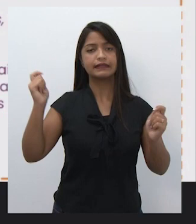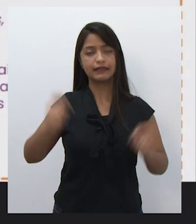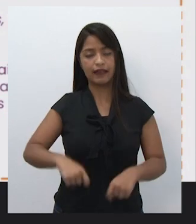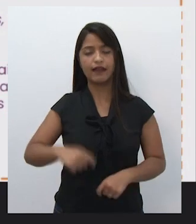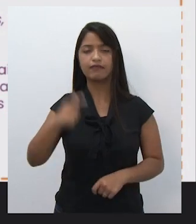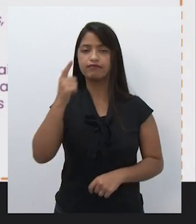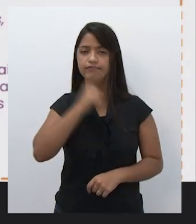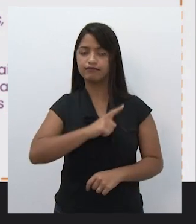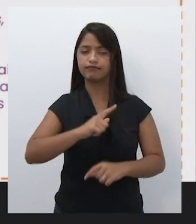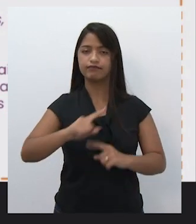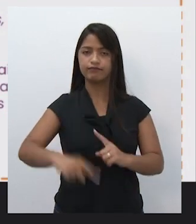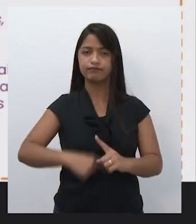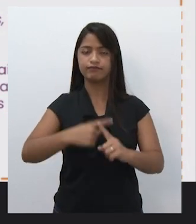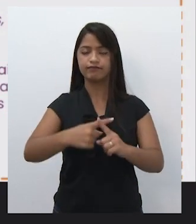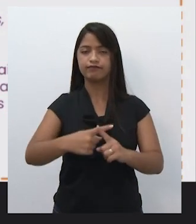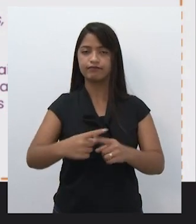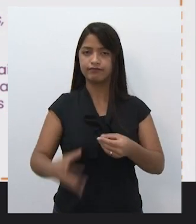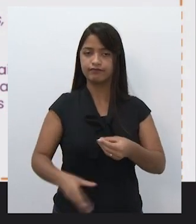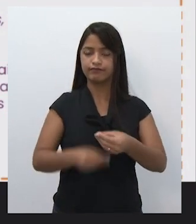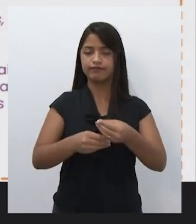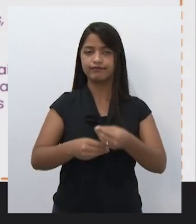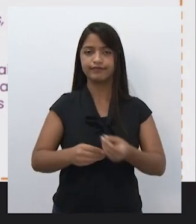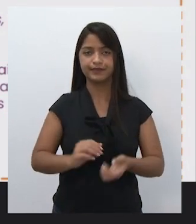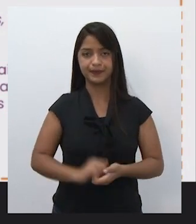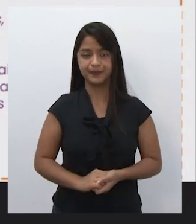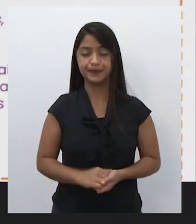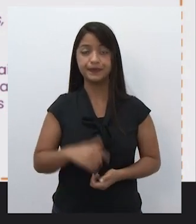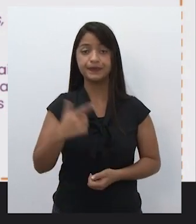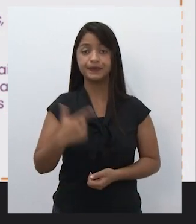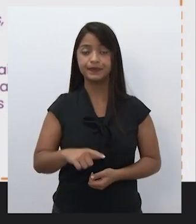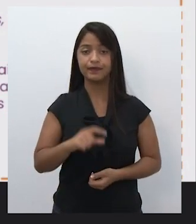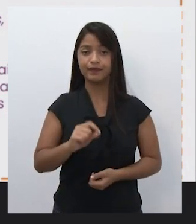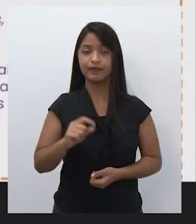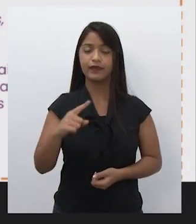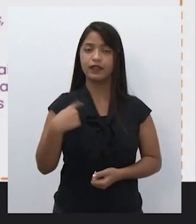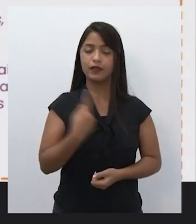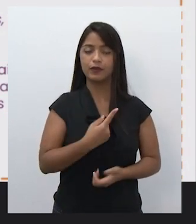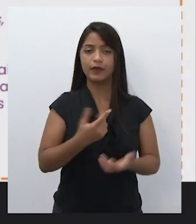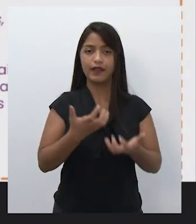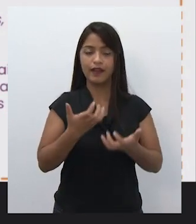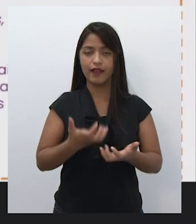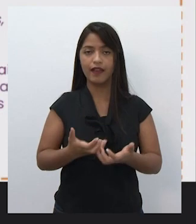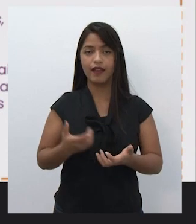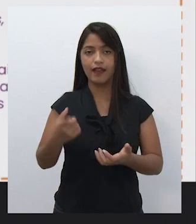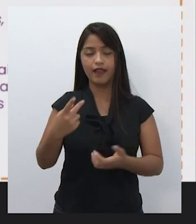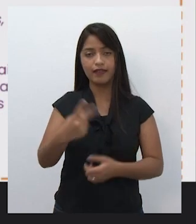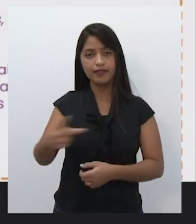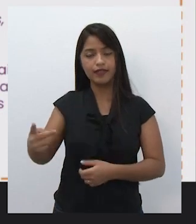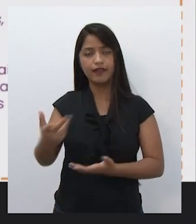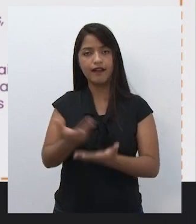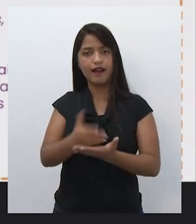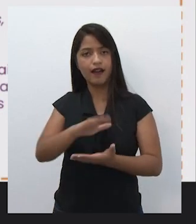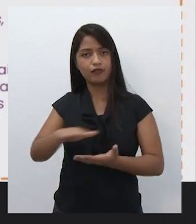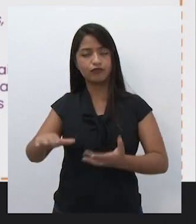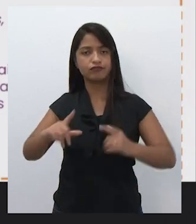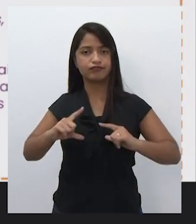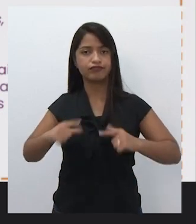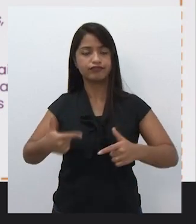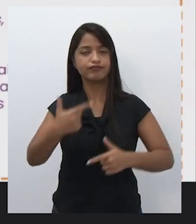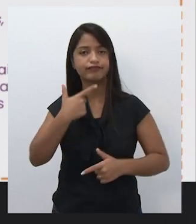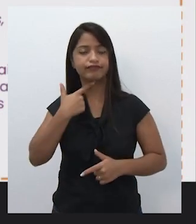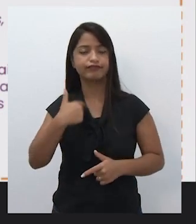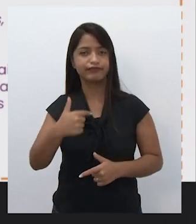positivamente nessa realidade. A mesma coisa que nós queremos que ele empreenda iniciativas, mas aqui, gente, olha que